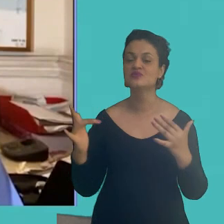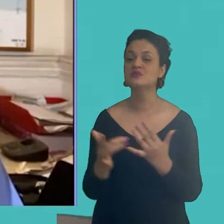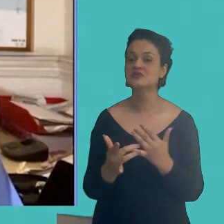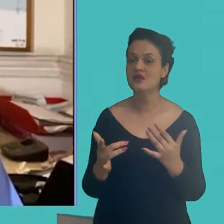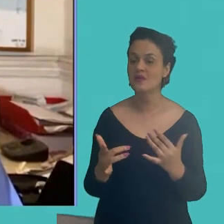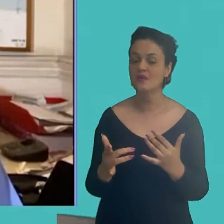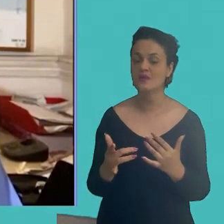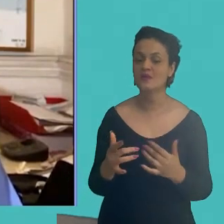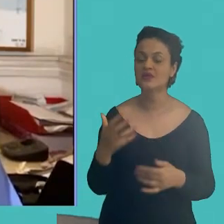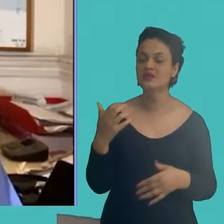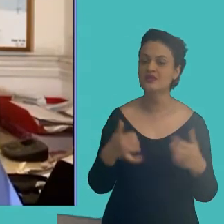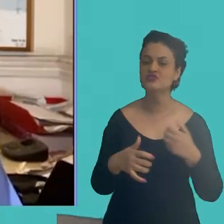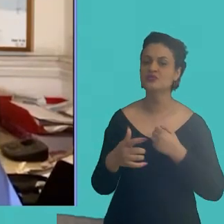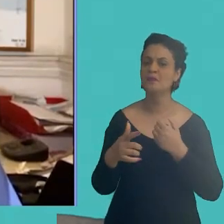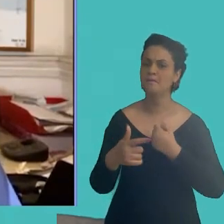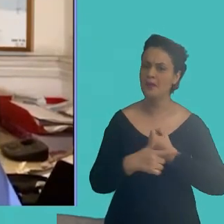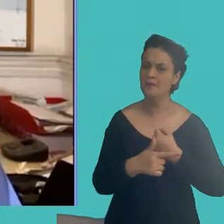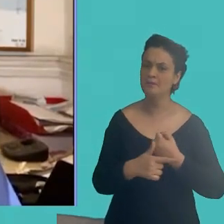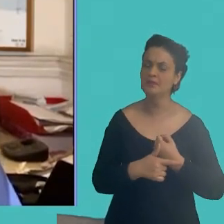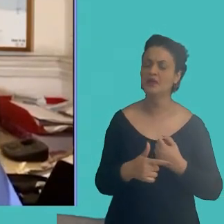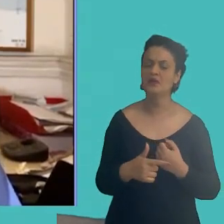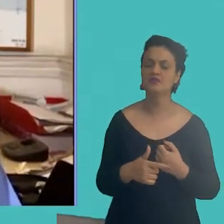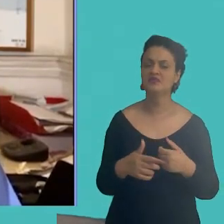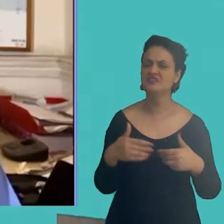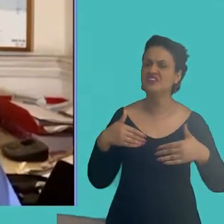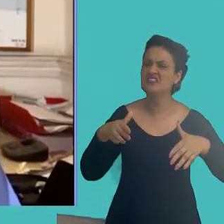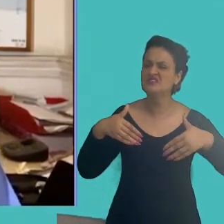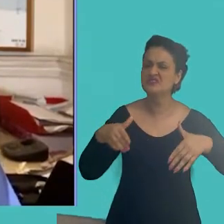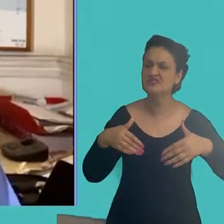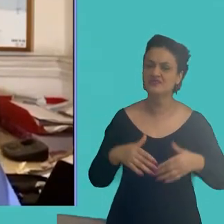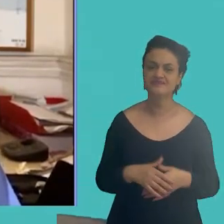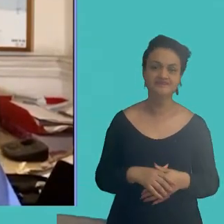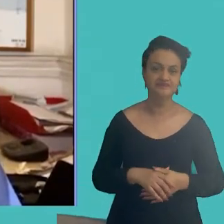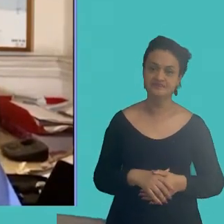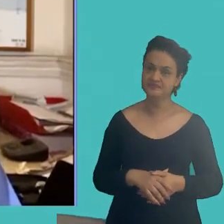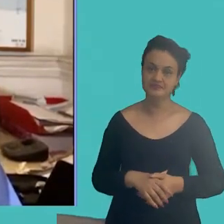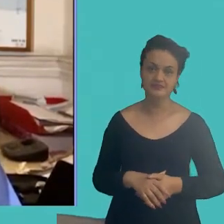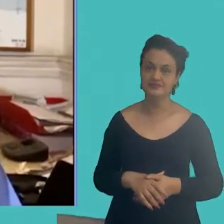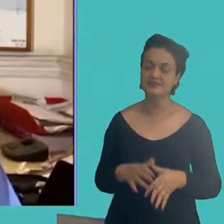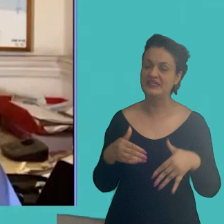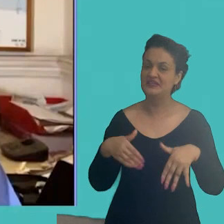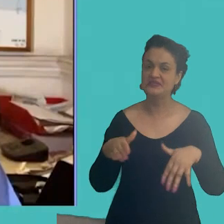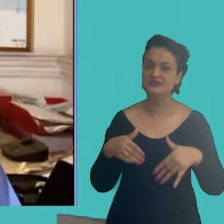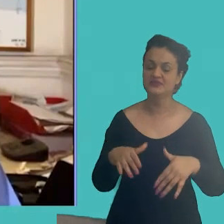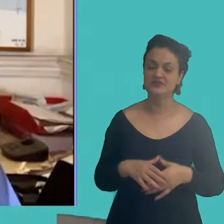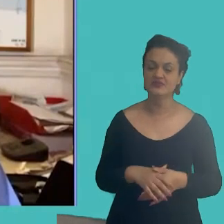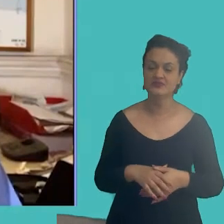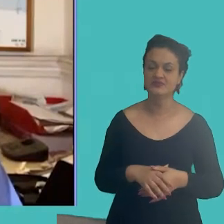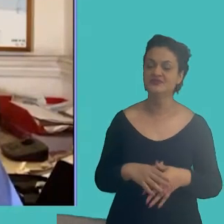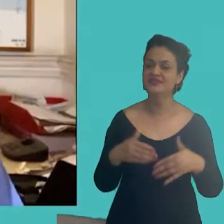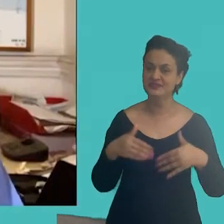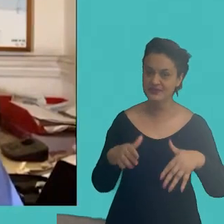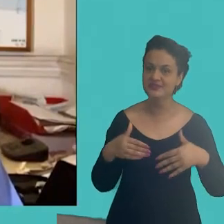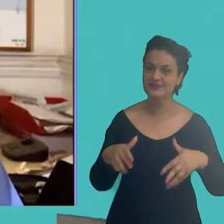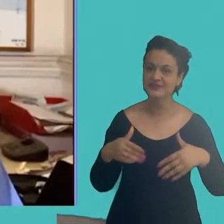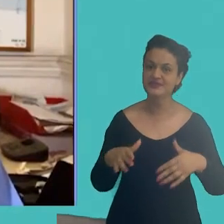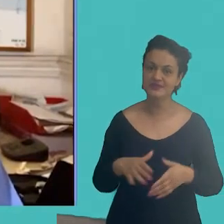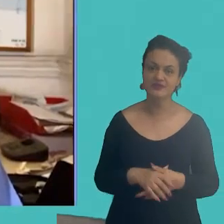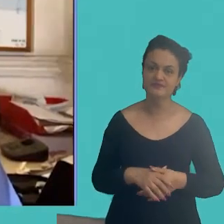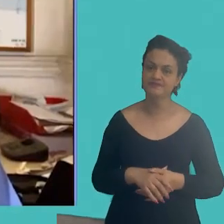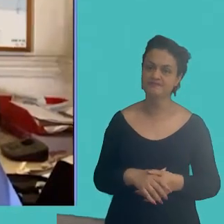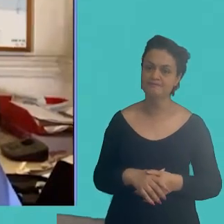papel extraordinariamente pernicioso nesse debate, eu repito, pernicioso nesse debate,